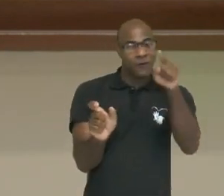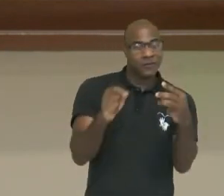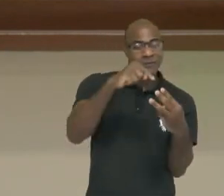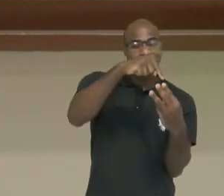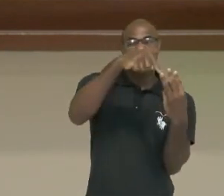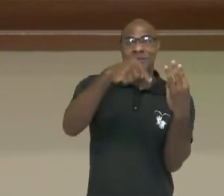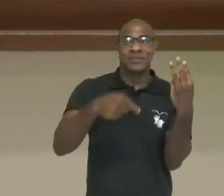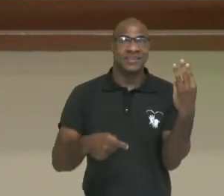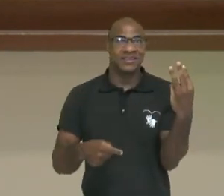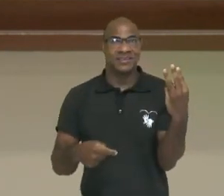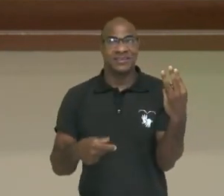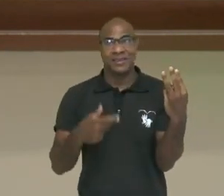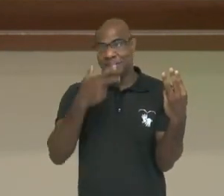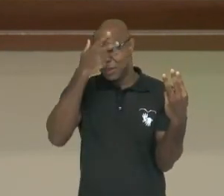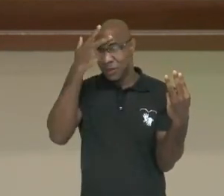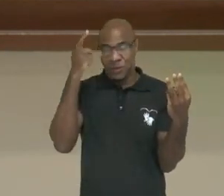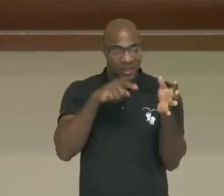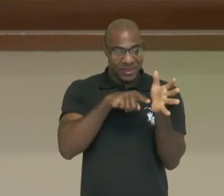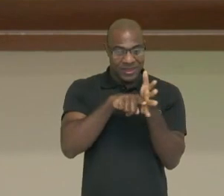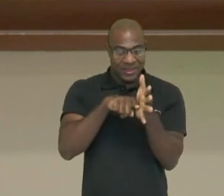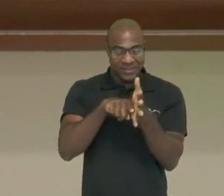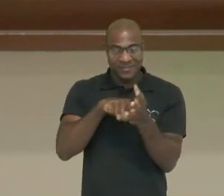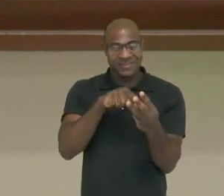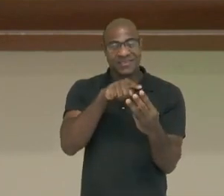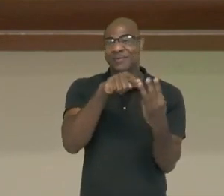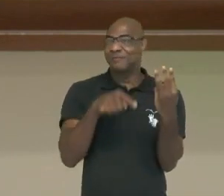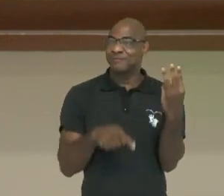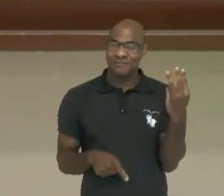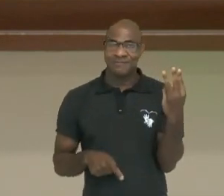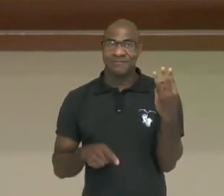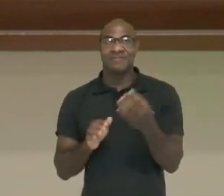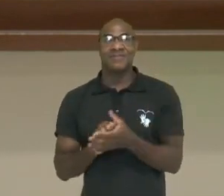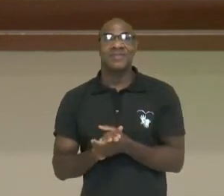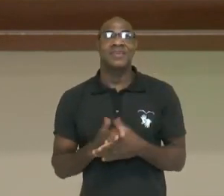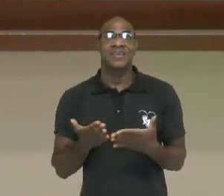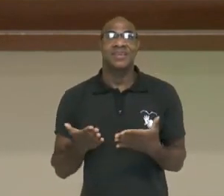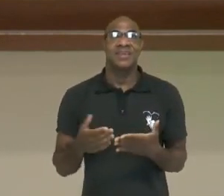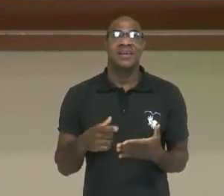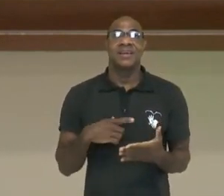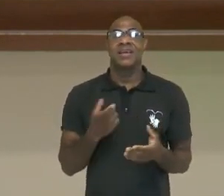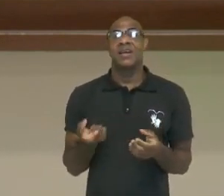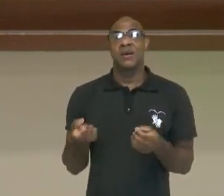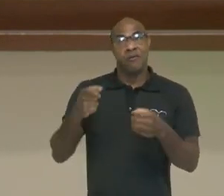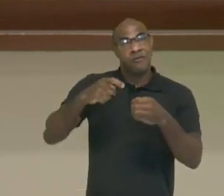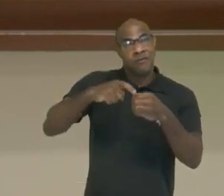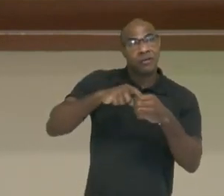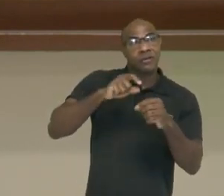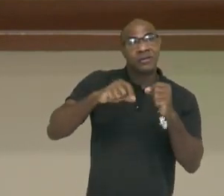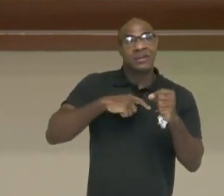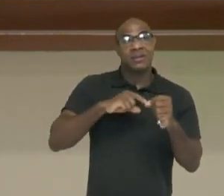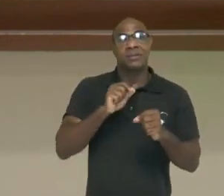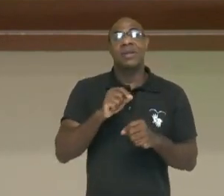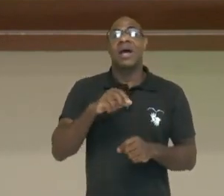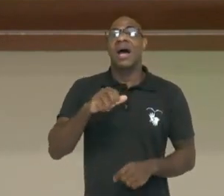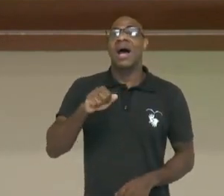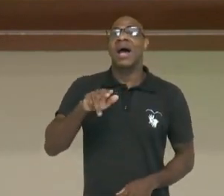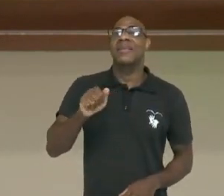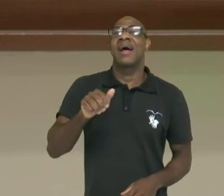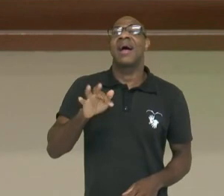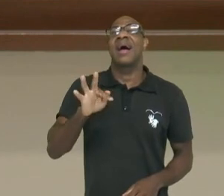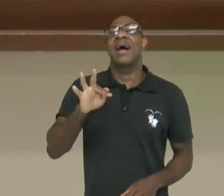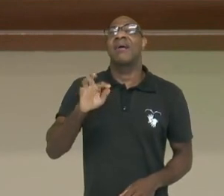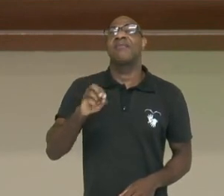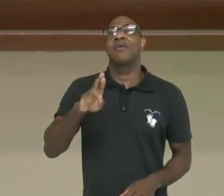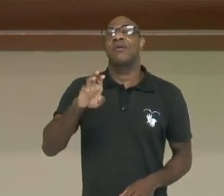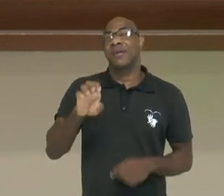questão dessa coesão referencial, dessa retomada, lembre-se, quando eu retomo, nós temos uma anáfora. Então,